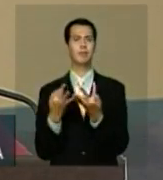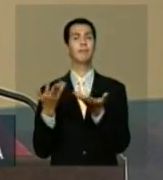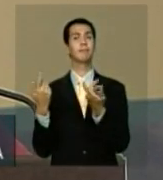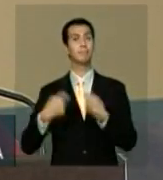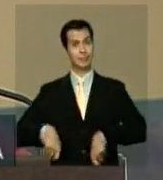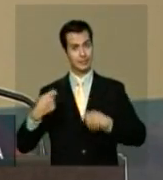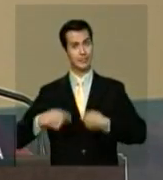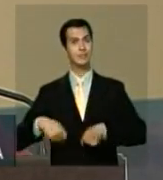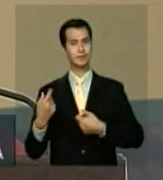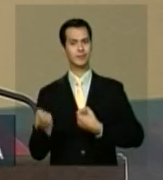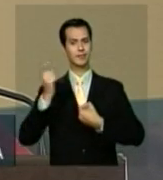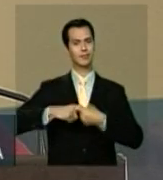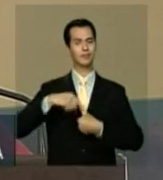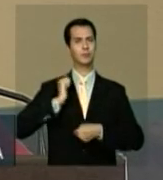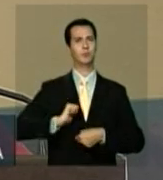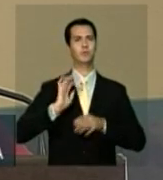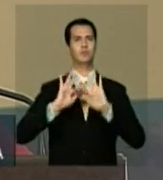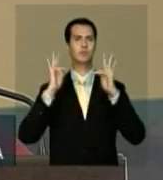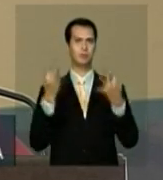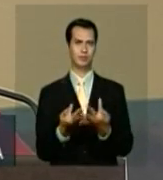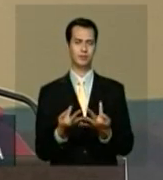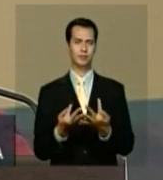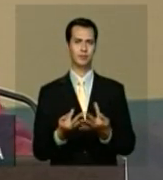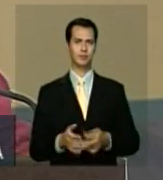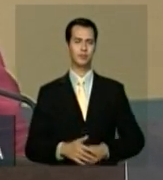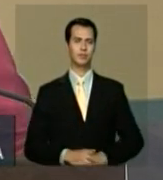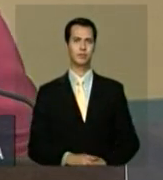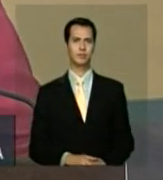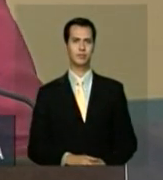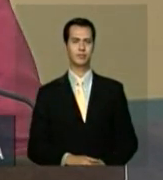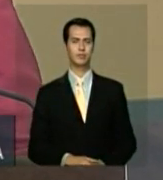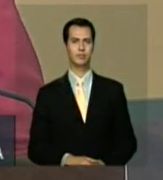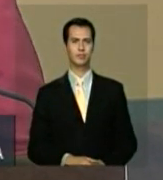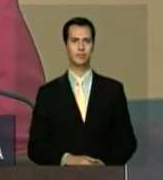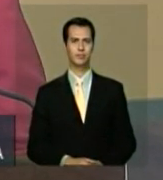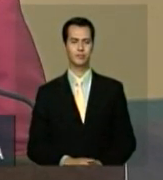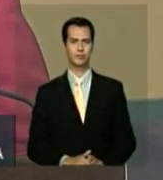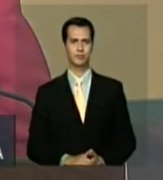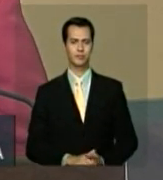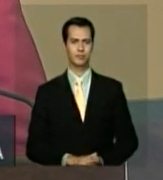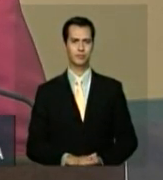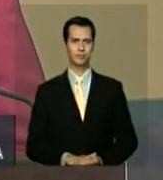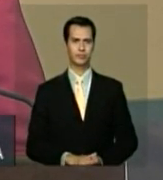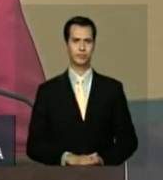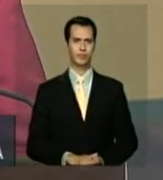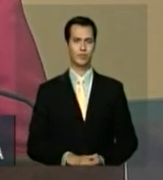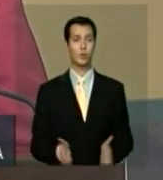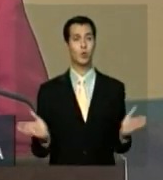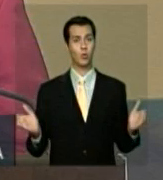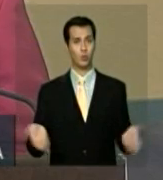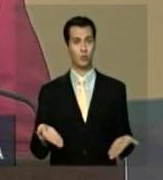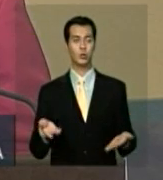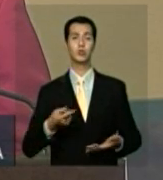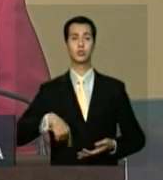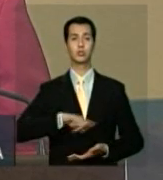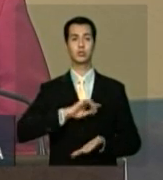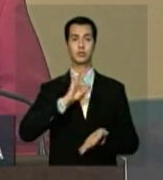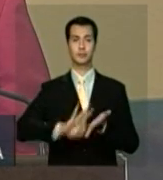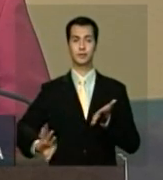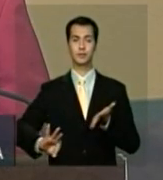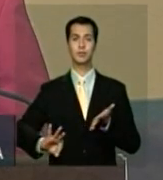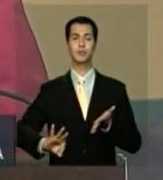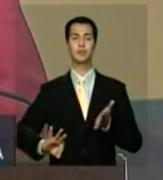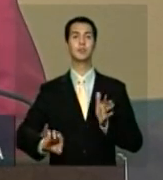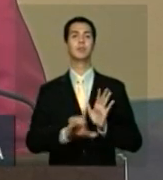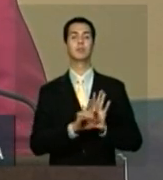que vivem abaixo da linha da pobreza no Brasil o que assinamos hoje